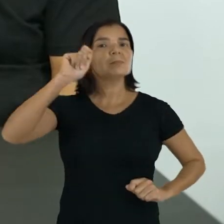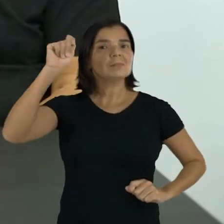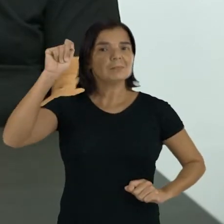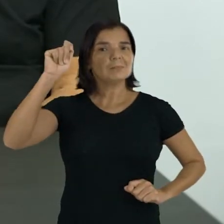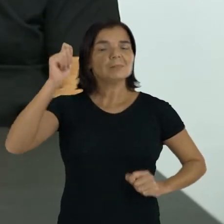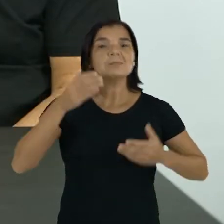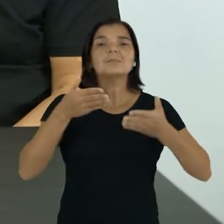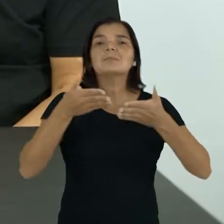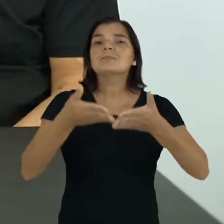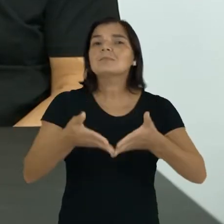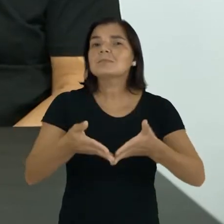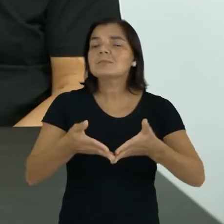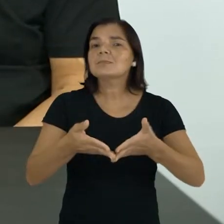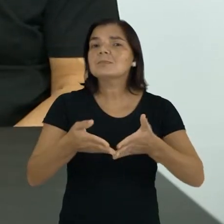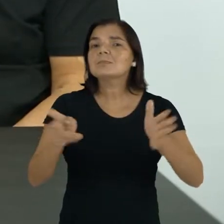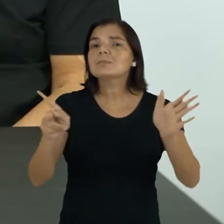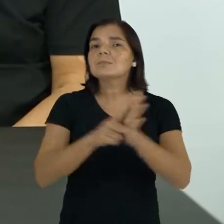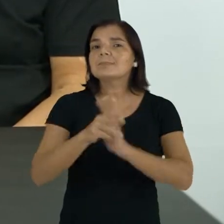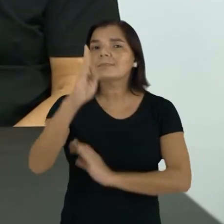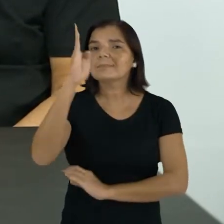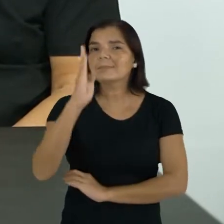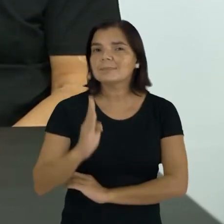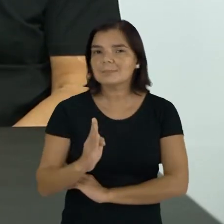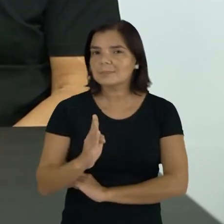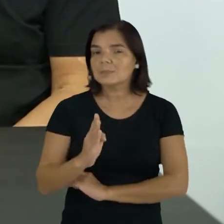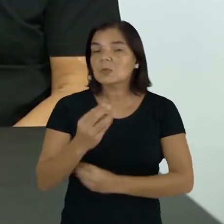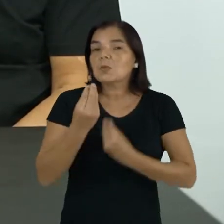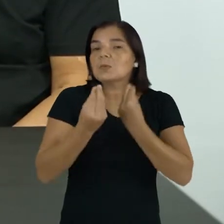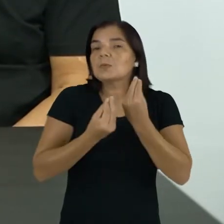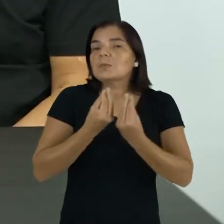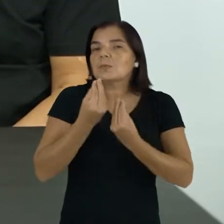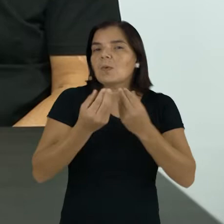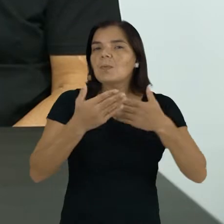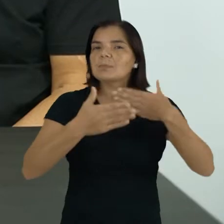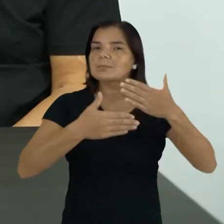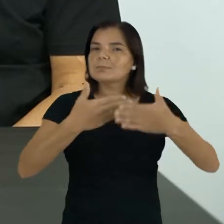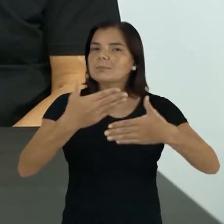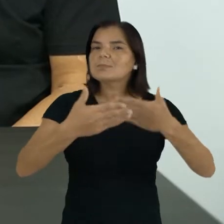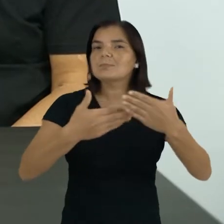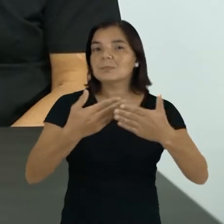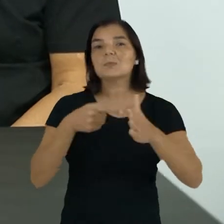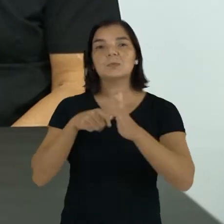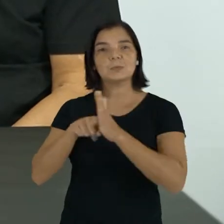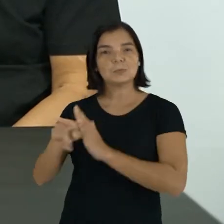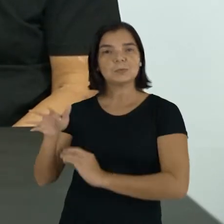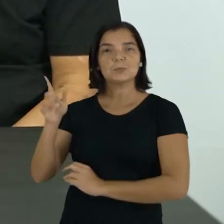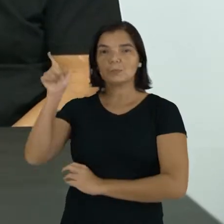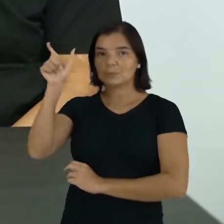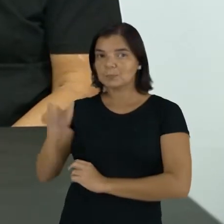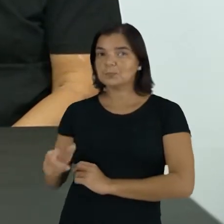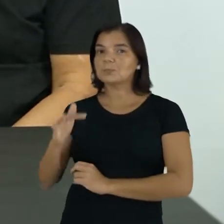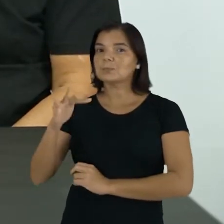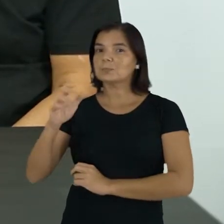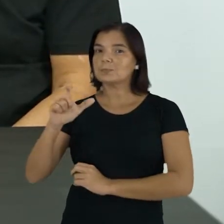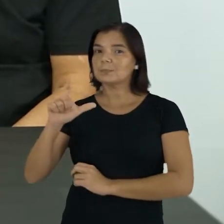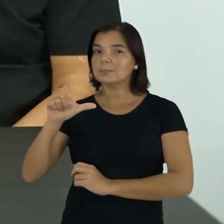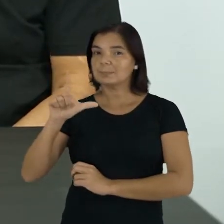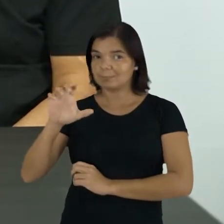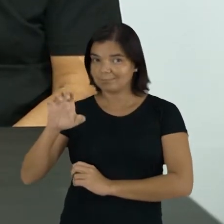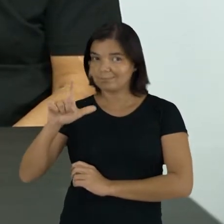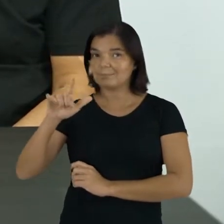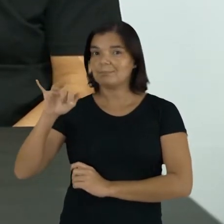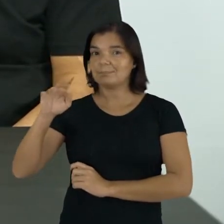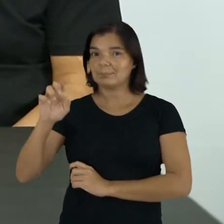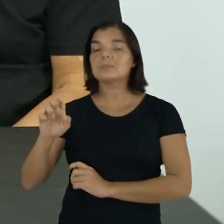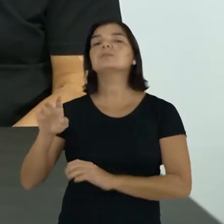o Acre chegou a ser do Brasil, né? Como foi que deu essa situação? Gostaria de perguntar aqui para o professor Felipe, para ele falar um pouquinho, que